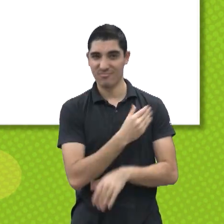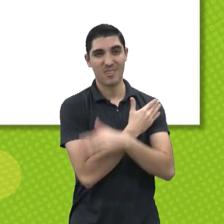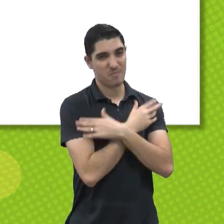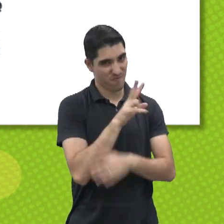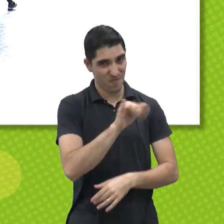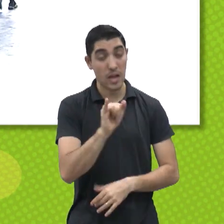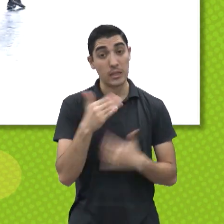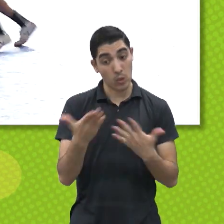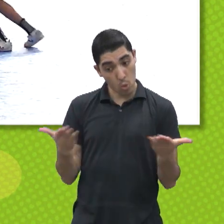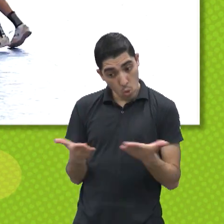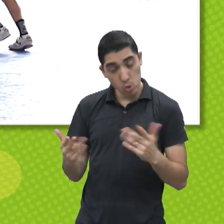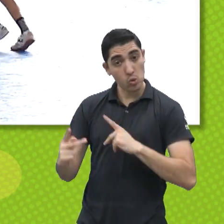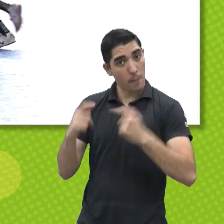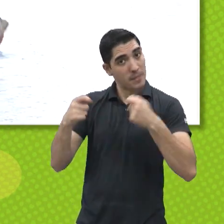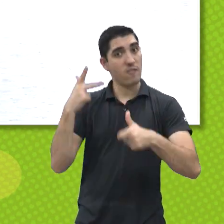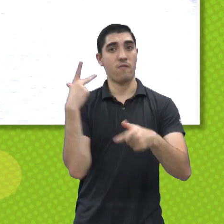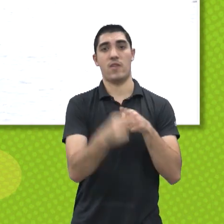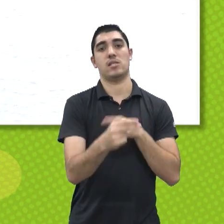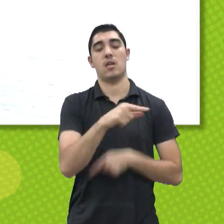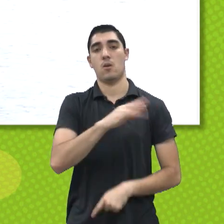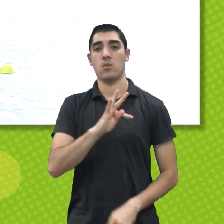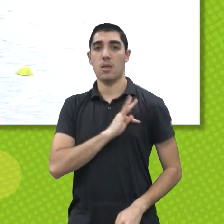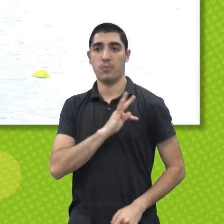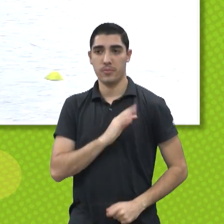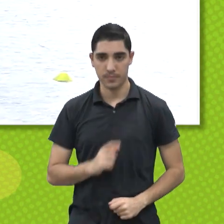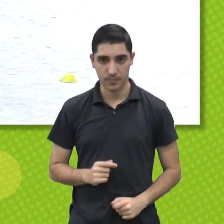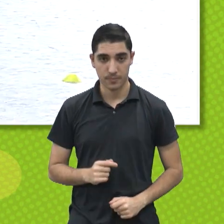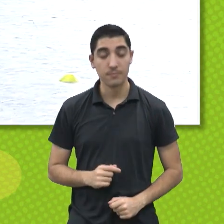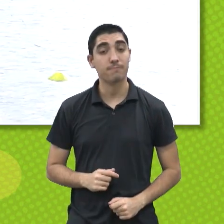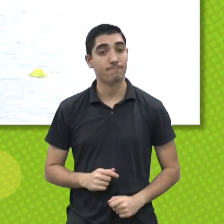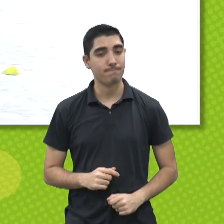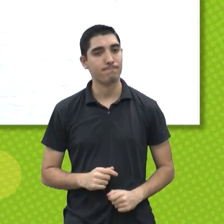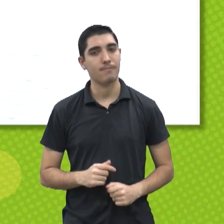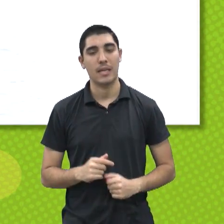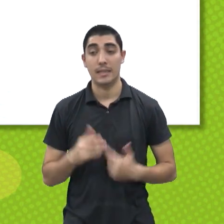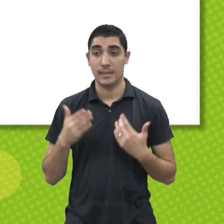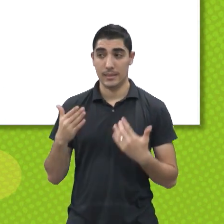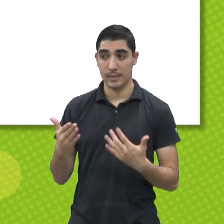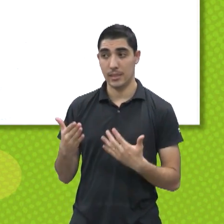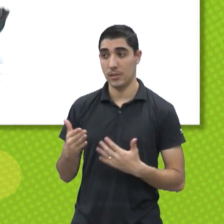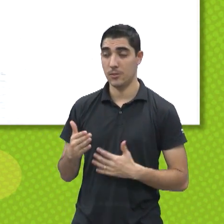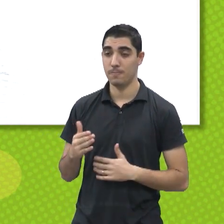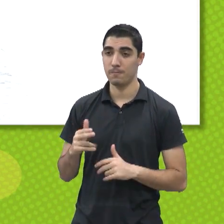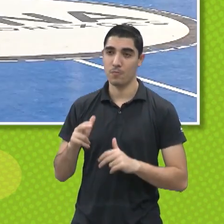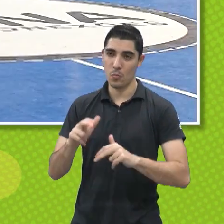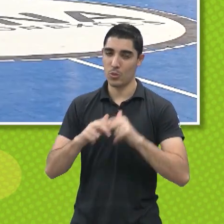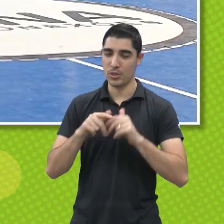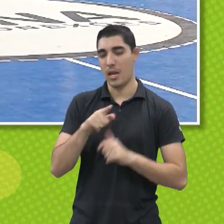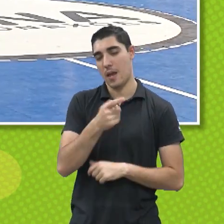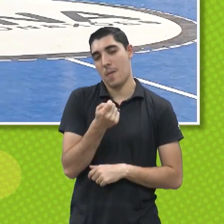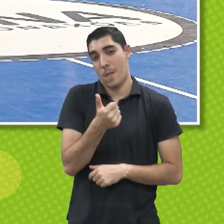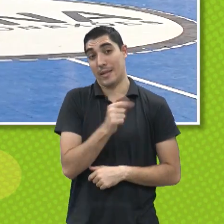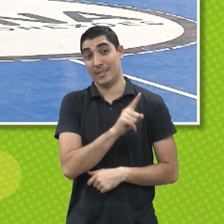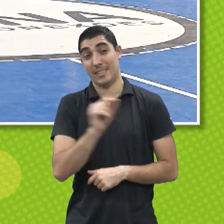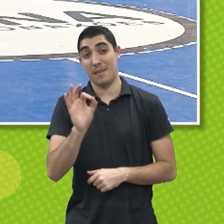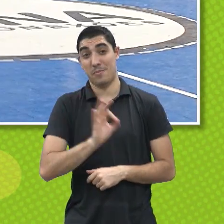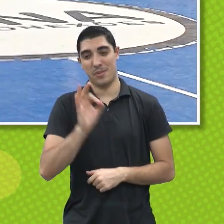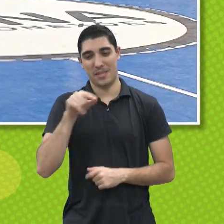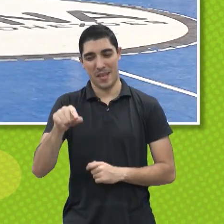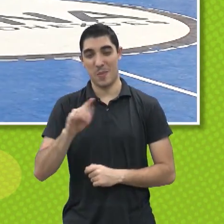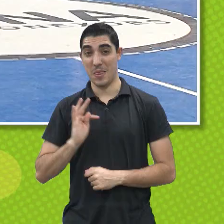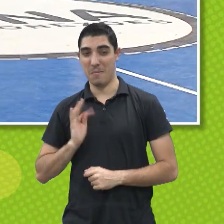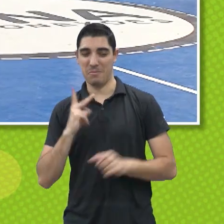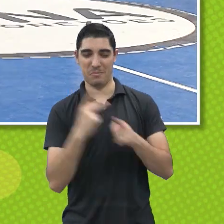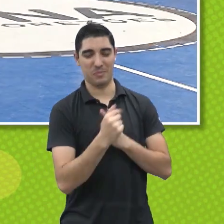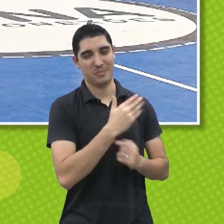Taboão hoje à noite. Essa vitória do Taboão contra Campos do Jordão é quase 100% de chance de acontecer. Mas é um clássico, já